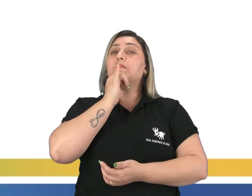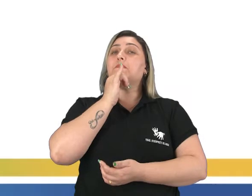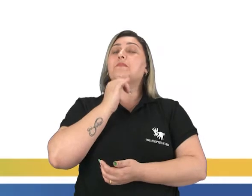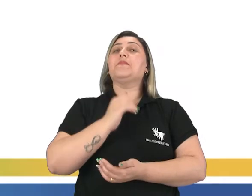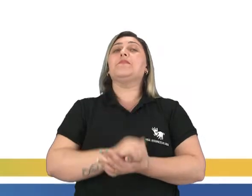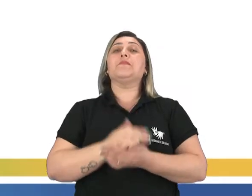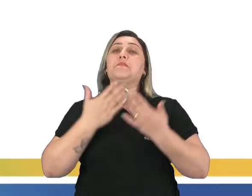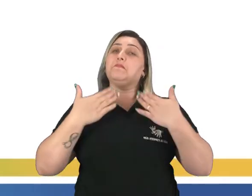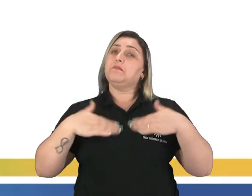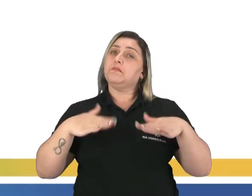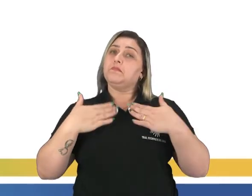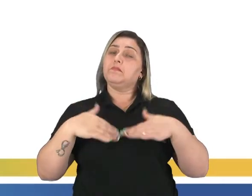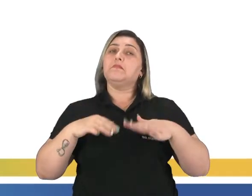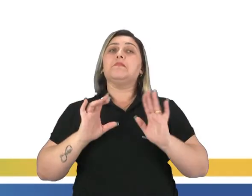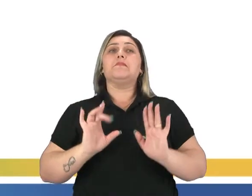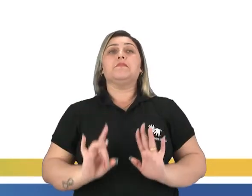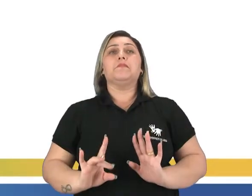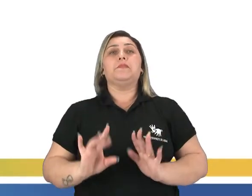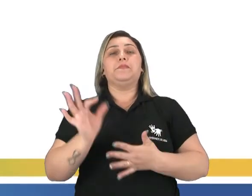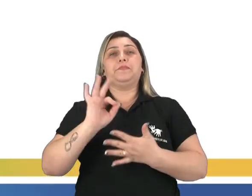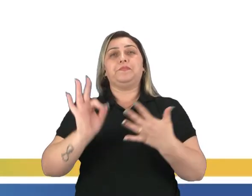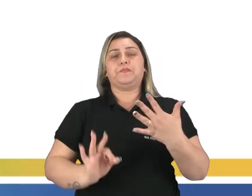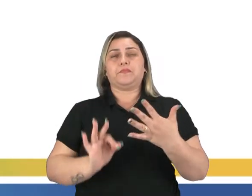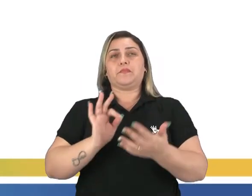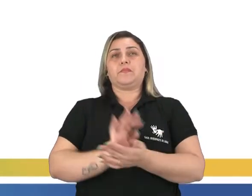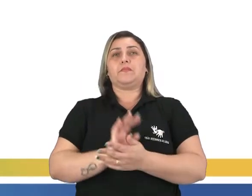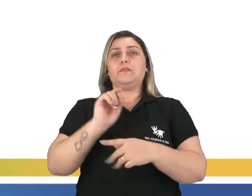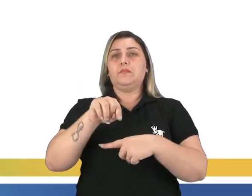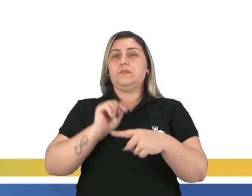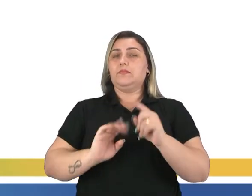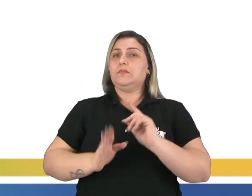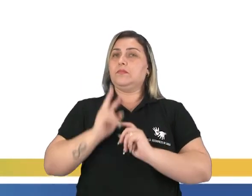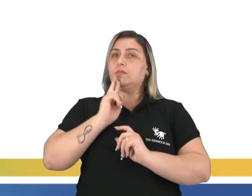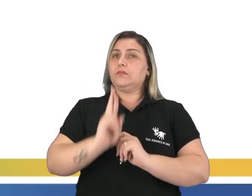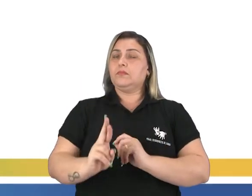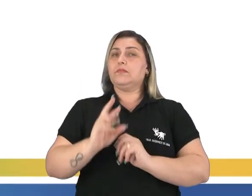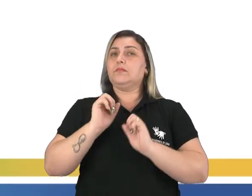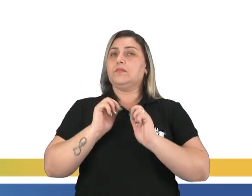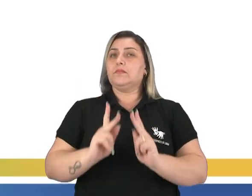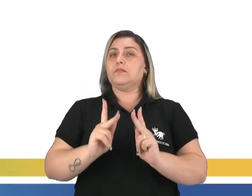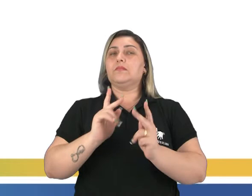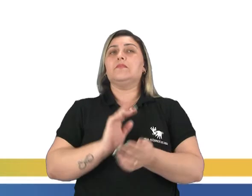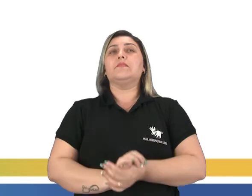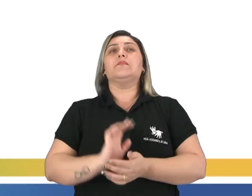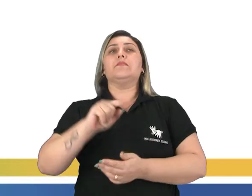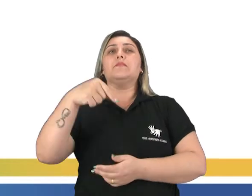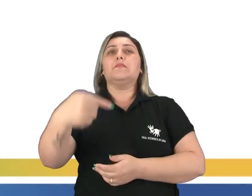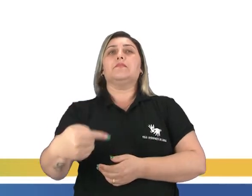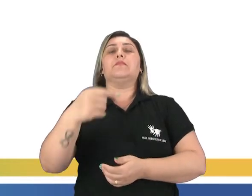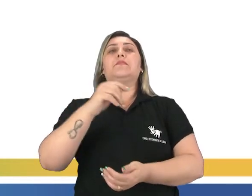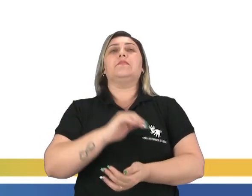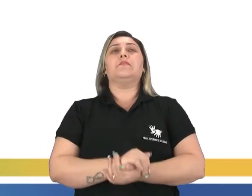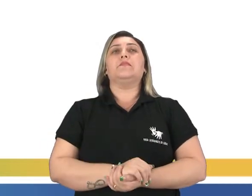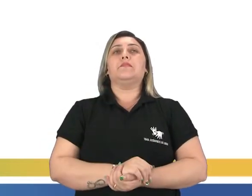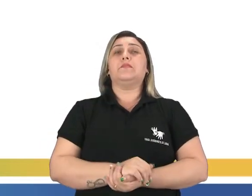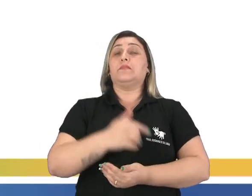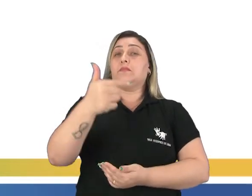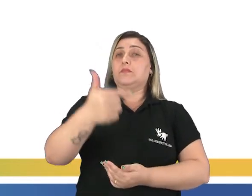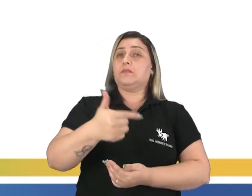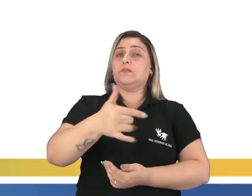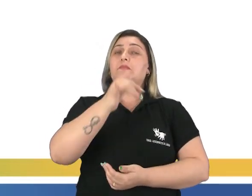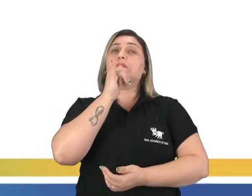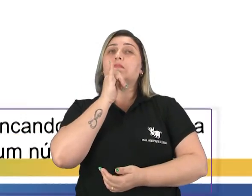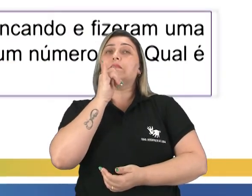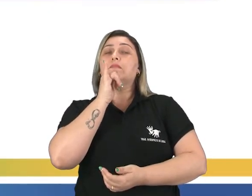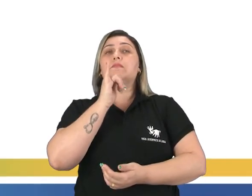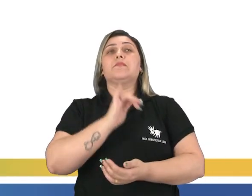bem tranquilo, só veja os elementos, encaixe na divisão e já está resolvido, tá ok? Vamos prosseguir? Então, quero fazer aqui com